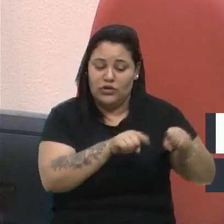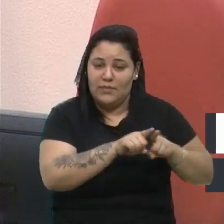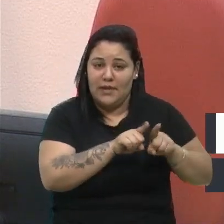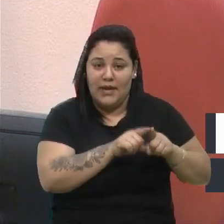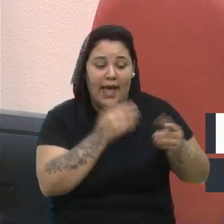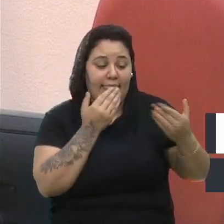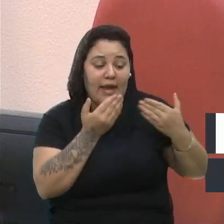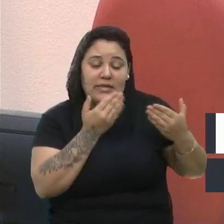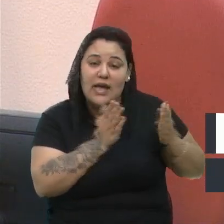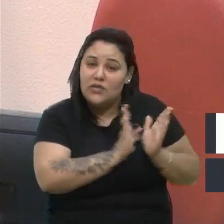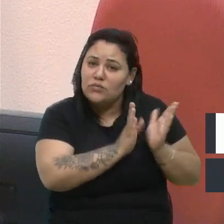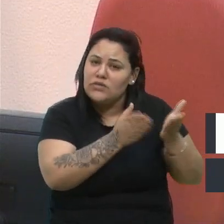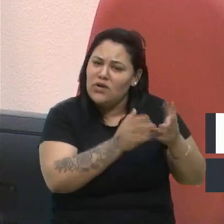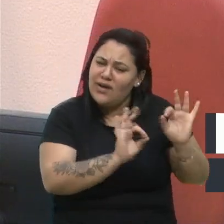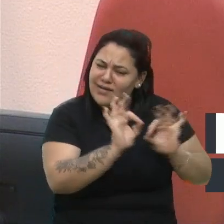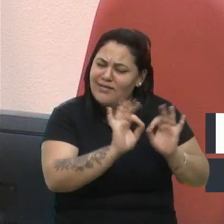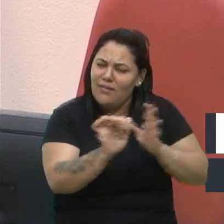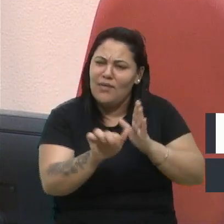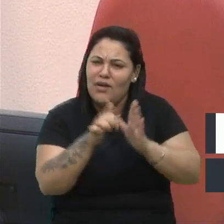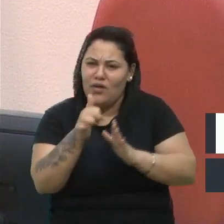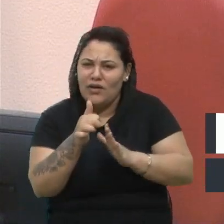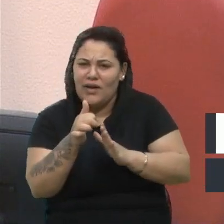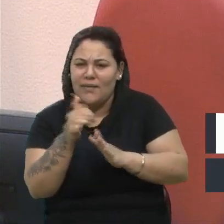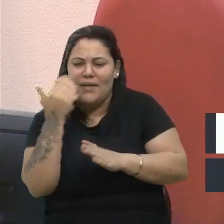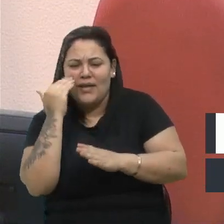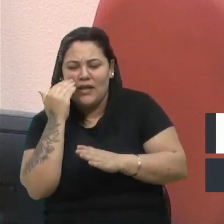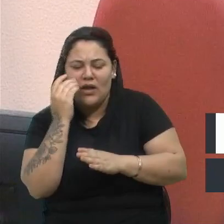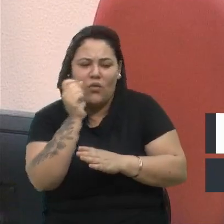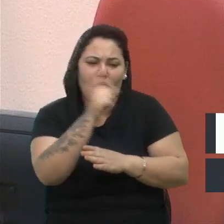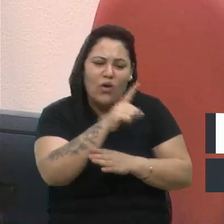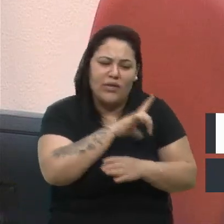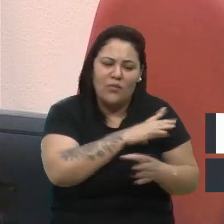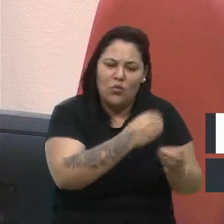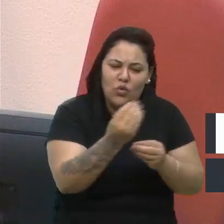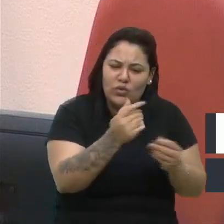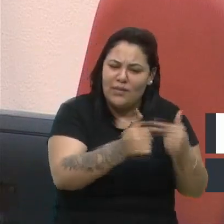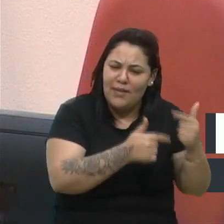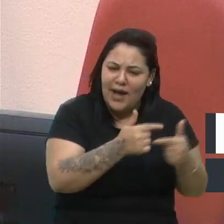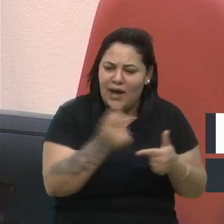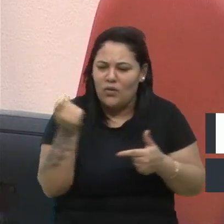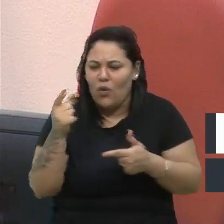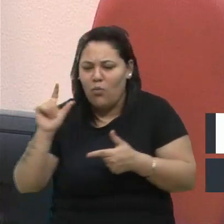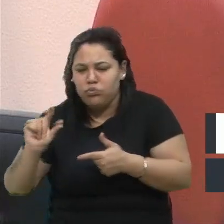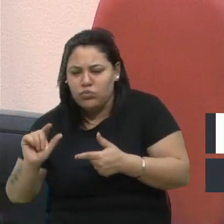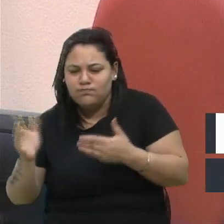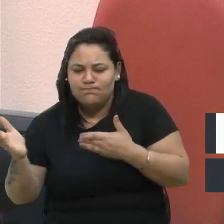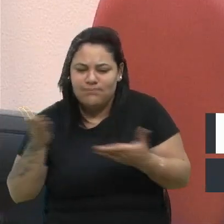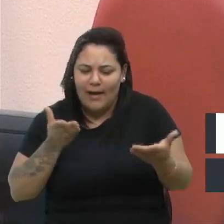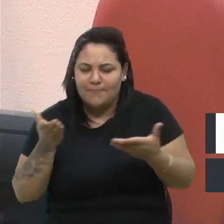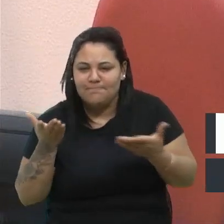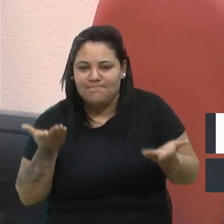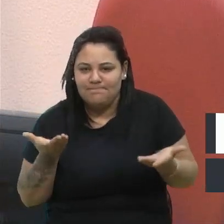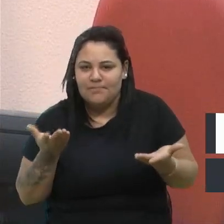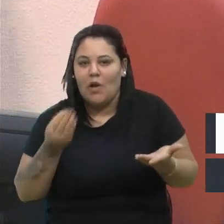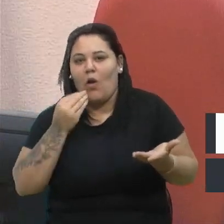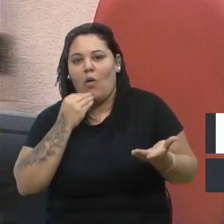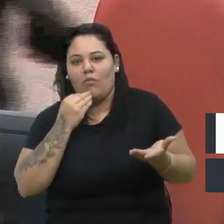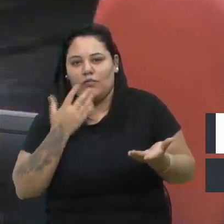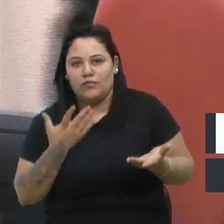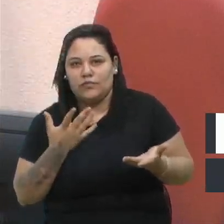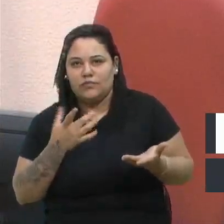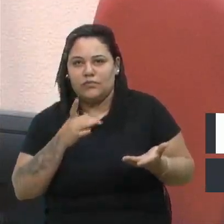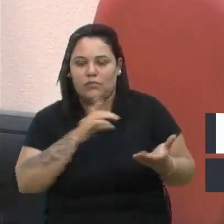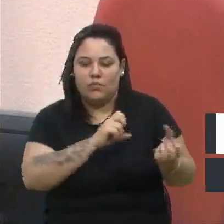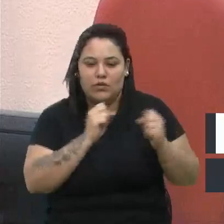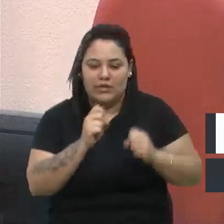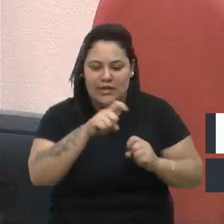as comissões para a gente entender qual que está mais saturada e outras, né? Não muito longe, né? Claro, pode ser